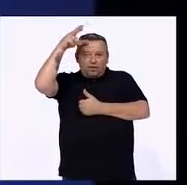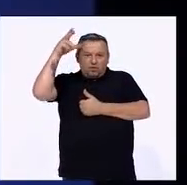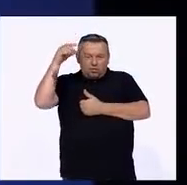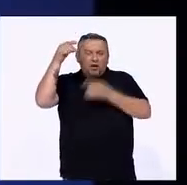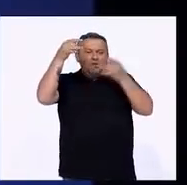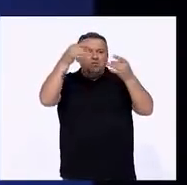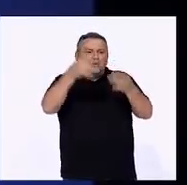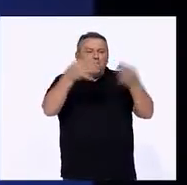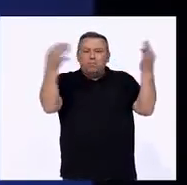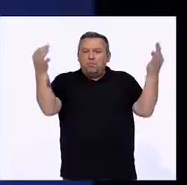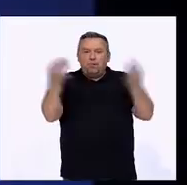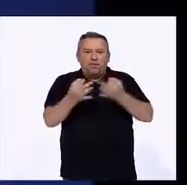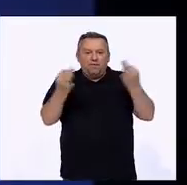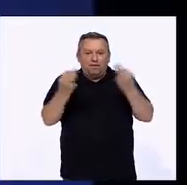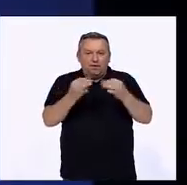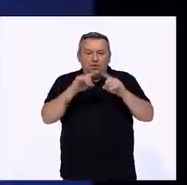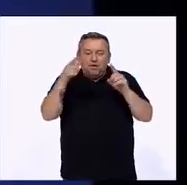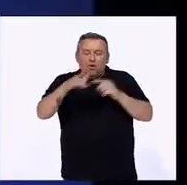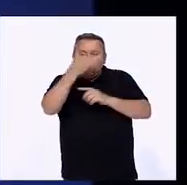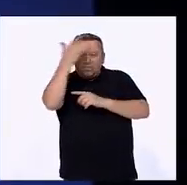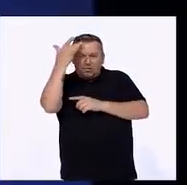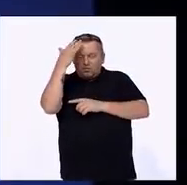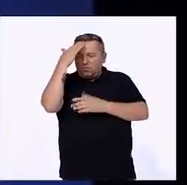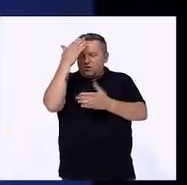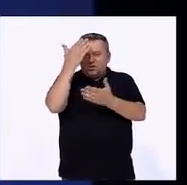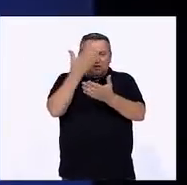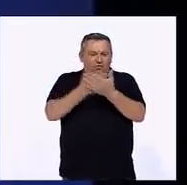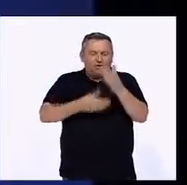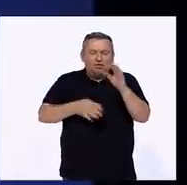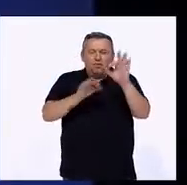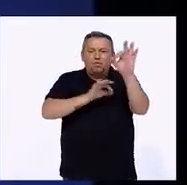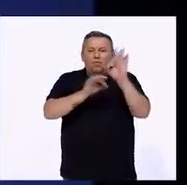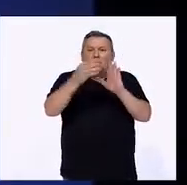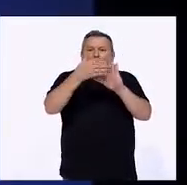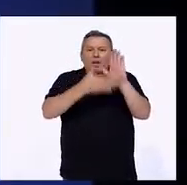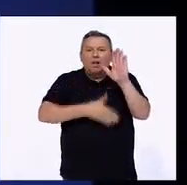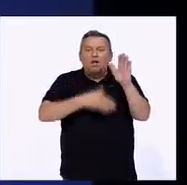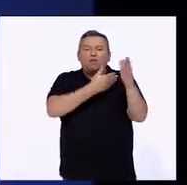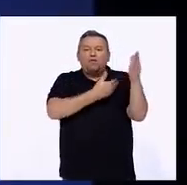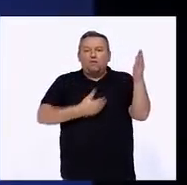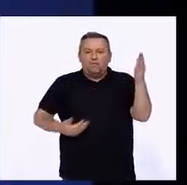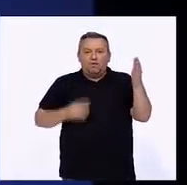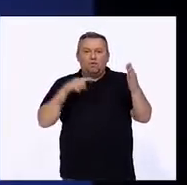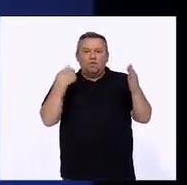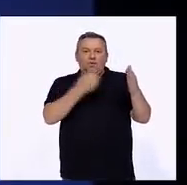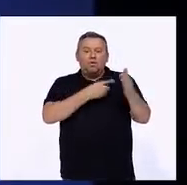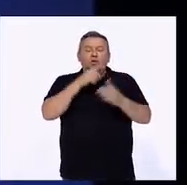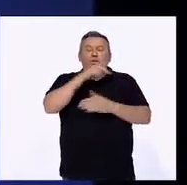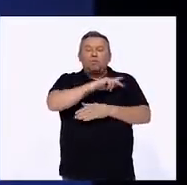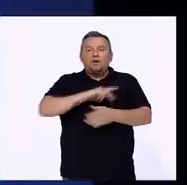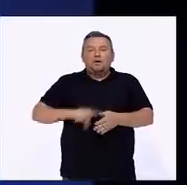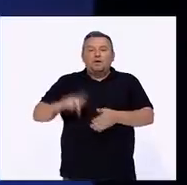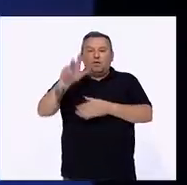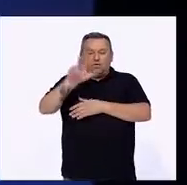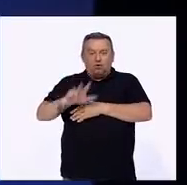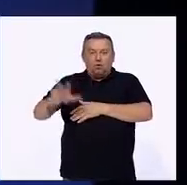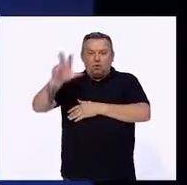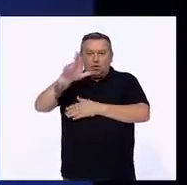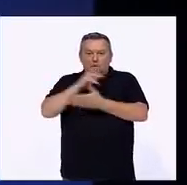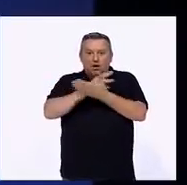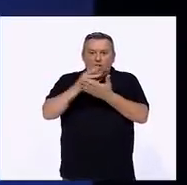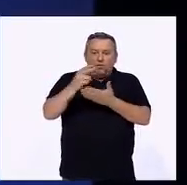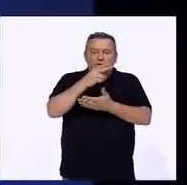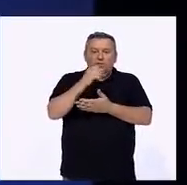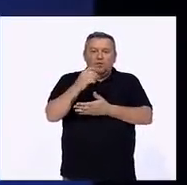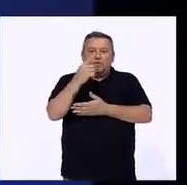e todas as pessoas não acreditem no nosso programa de governo. Por quê? Porque nós já fizemos isso. Quando o presidente Lula começou a governar o Brasil em